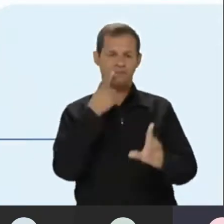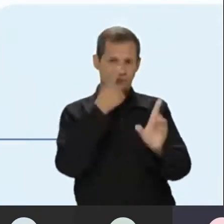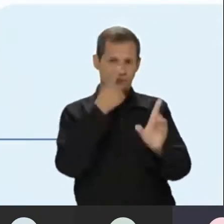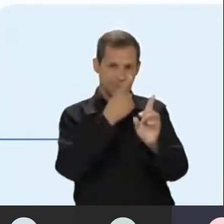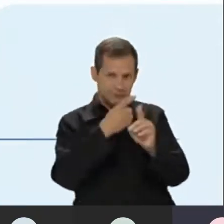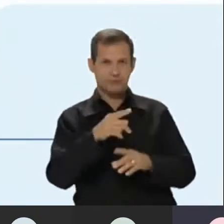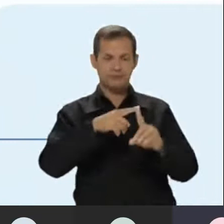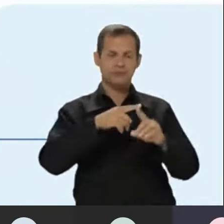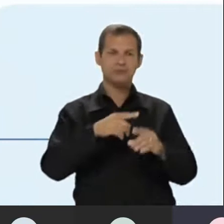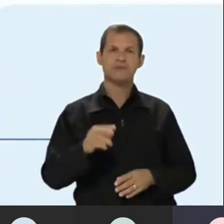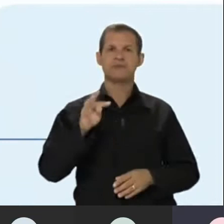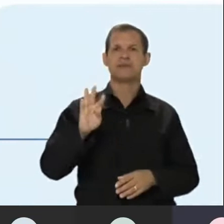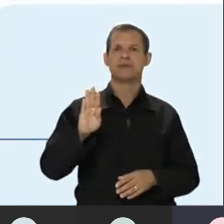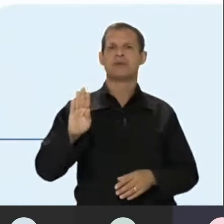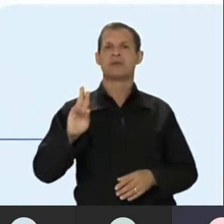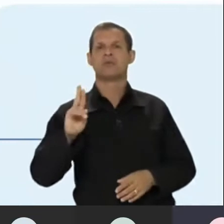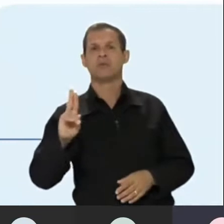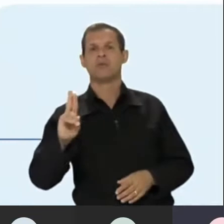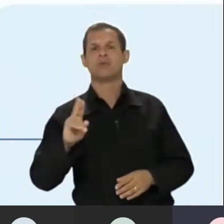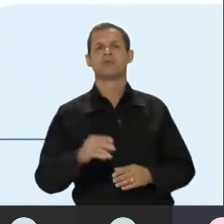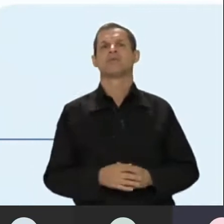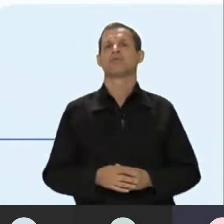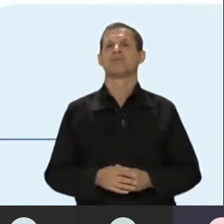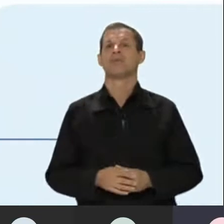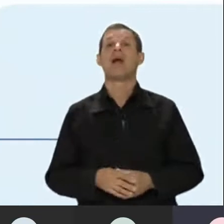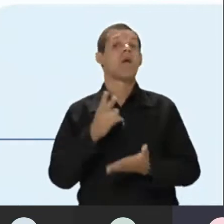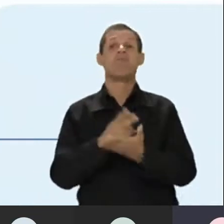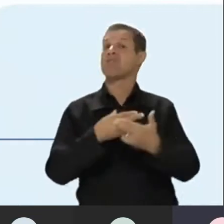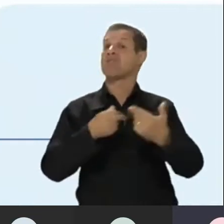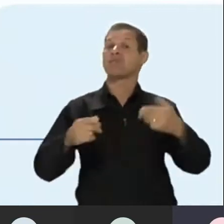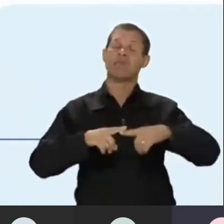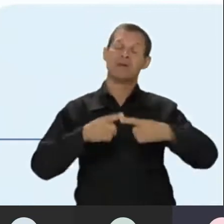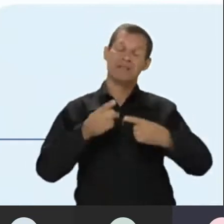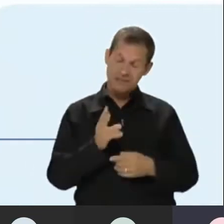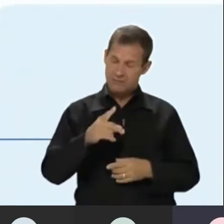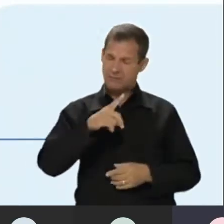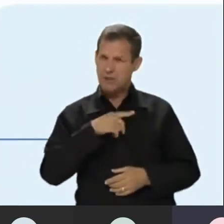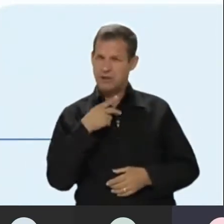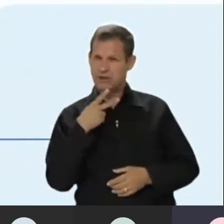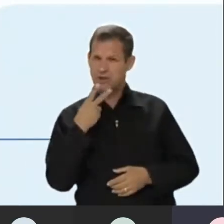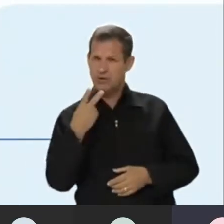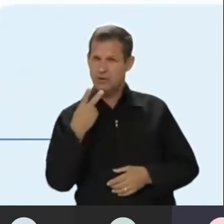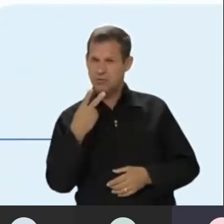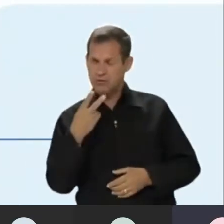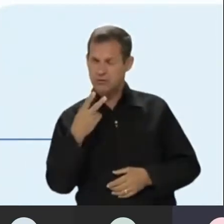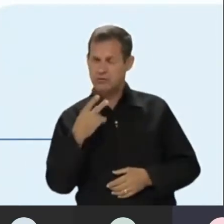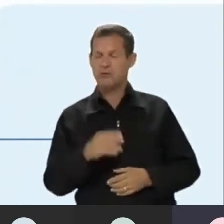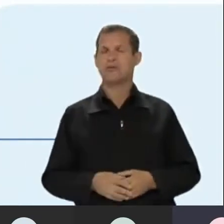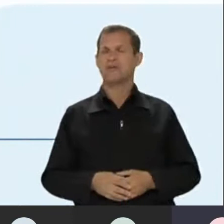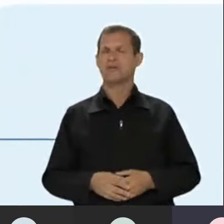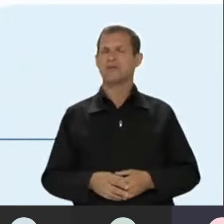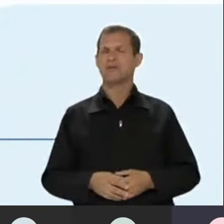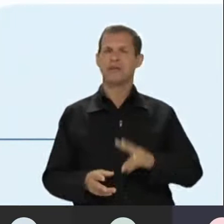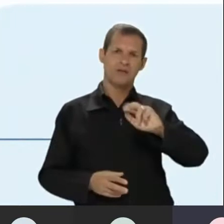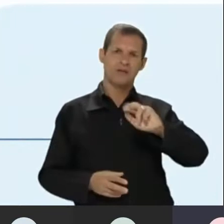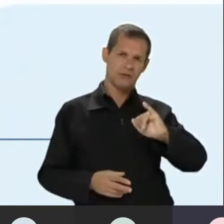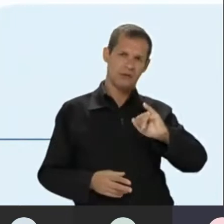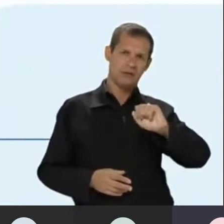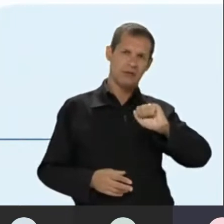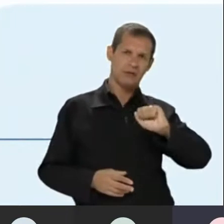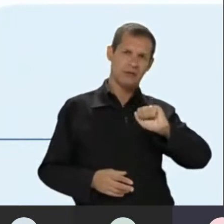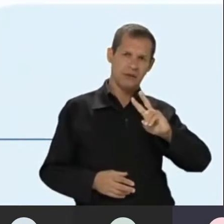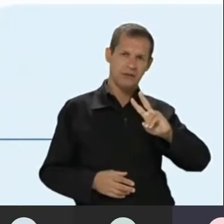você encontra a sua temperatura de bulbo úmido? A mesma coisa, tá? Sempre que você tem duas variáveis, você consegue encontrar